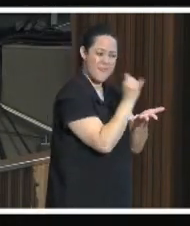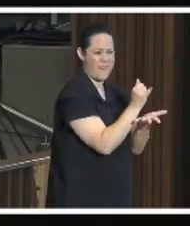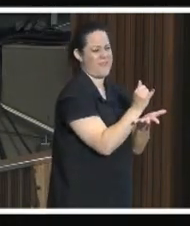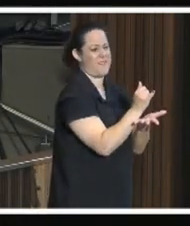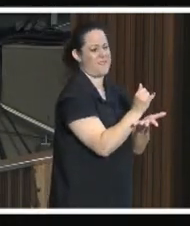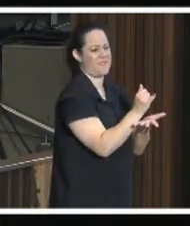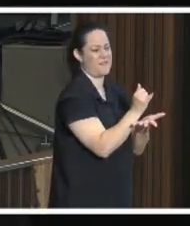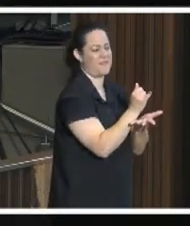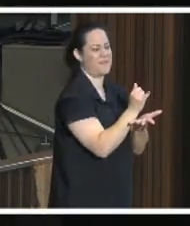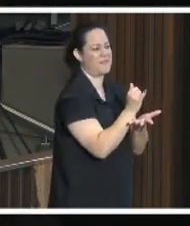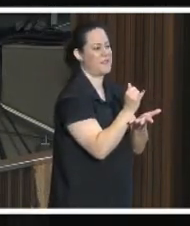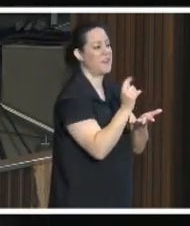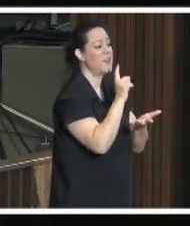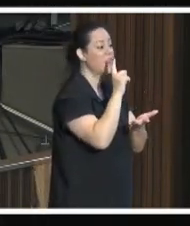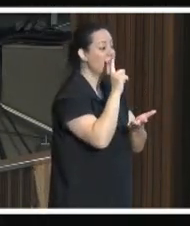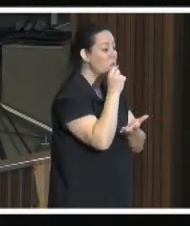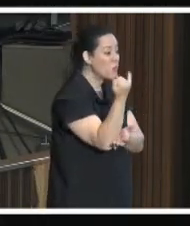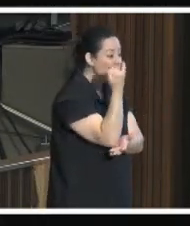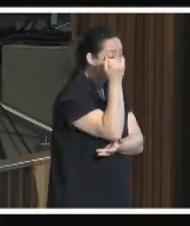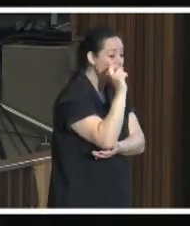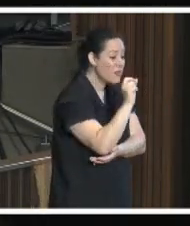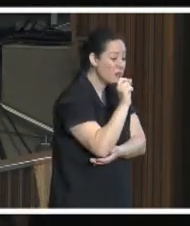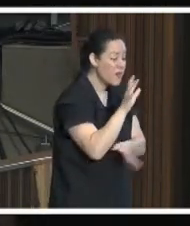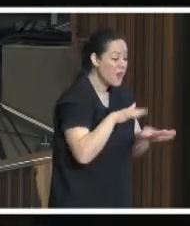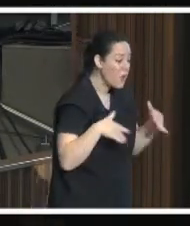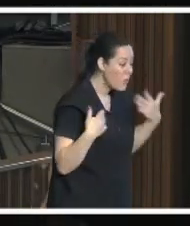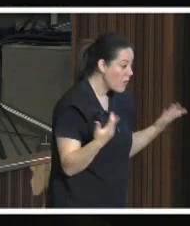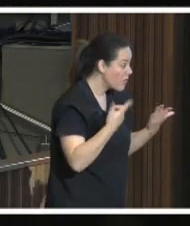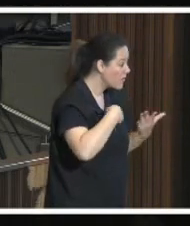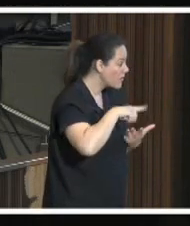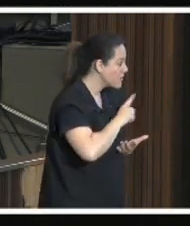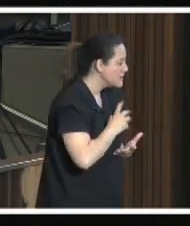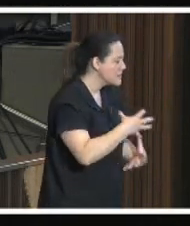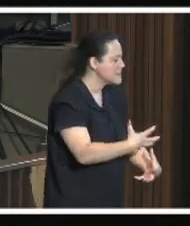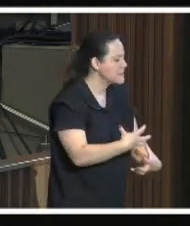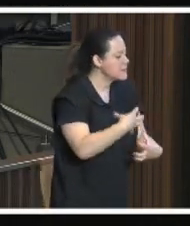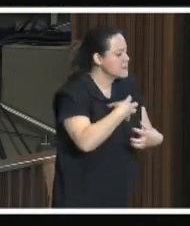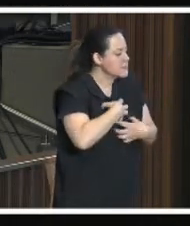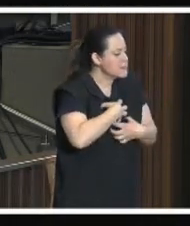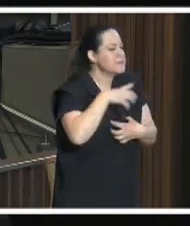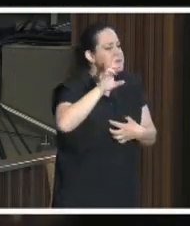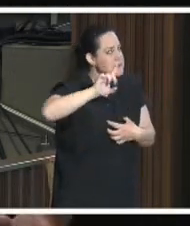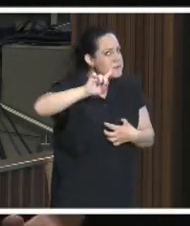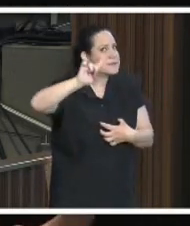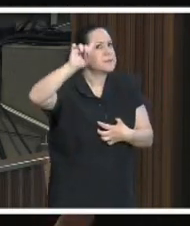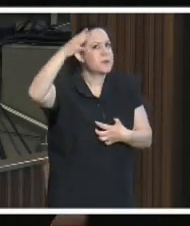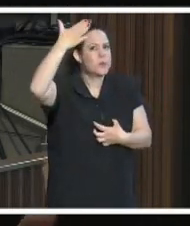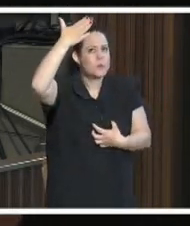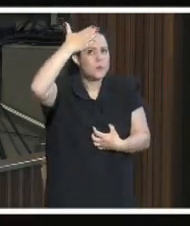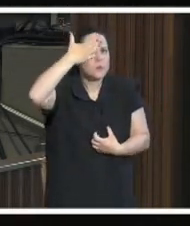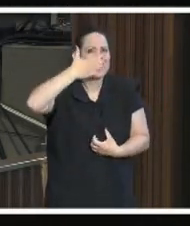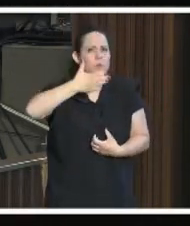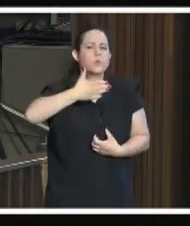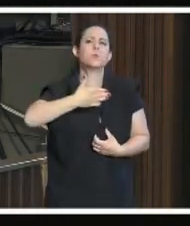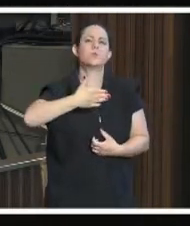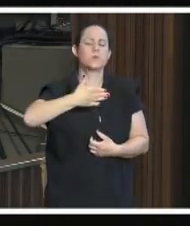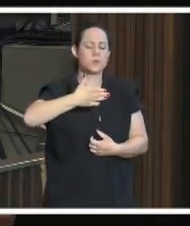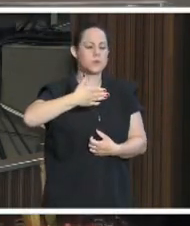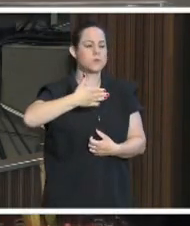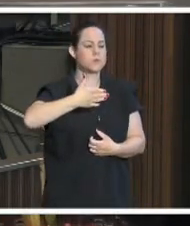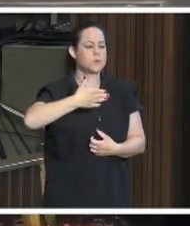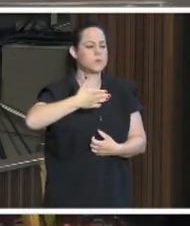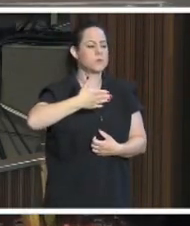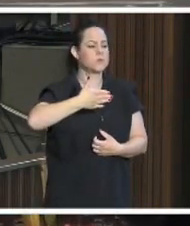conosco. E o importante é que quando nós somos invadidos pela presença de Deus,